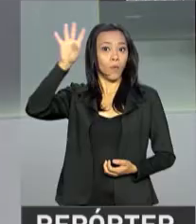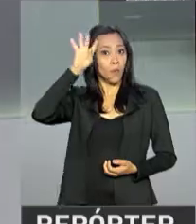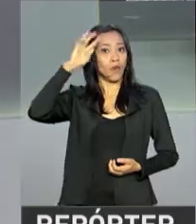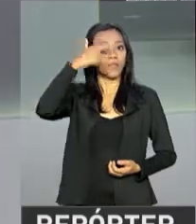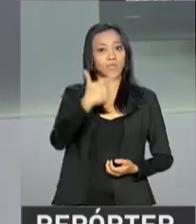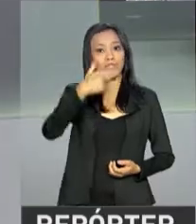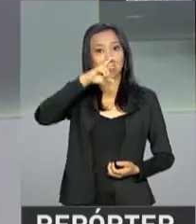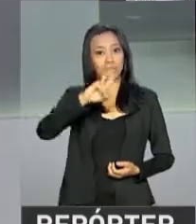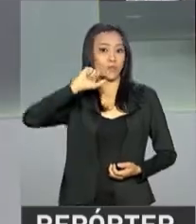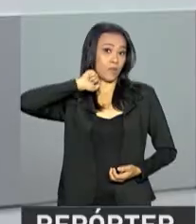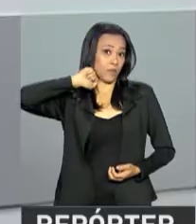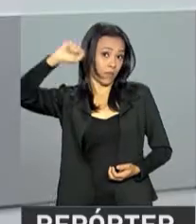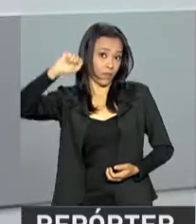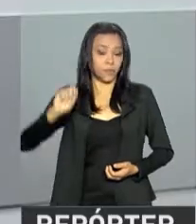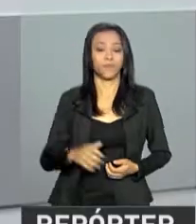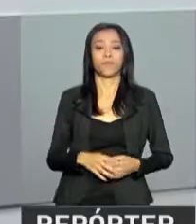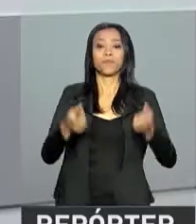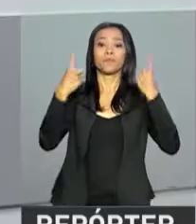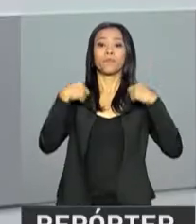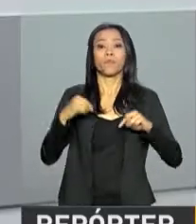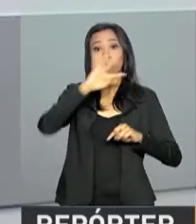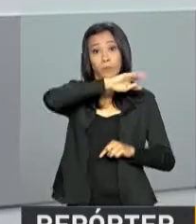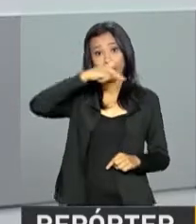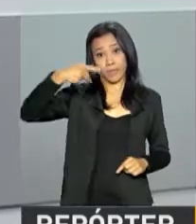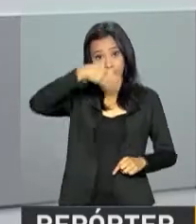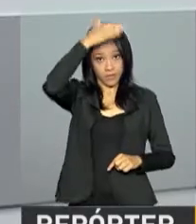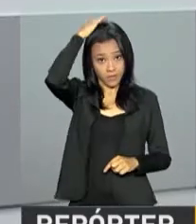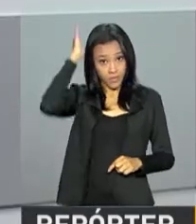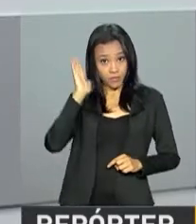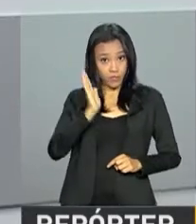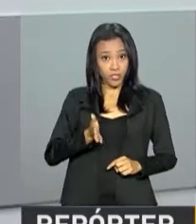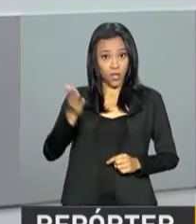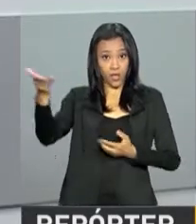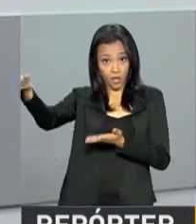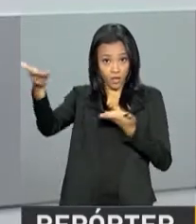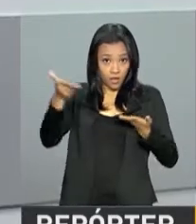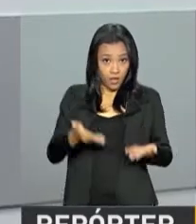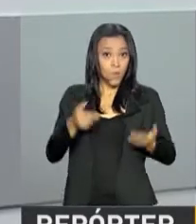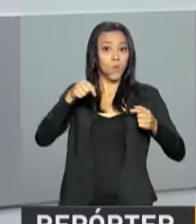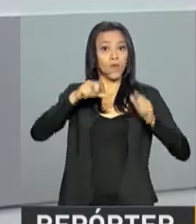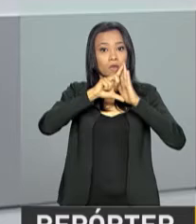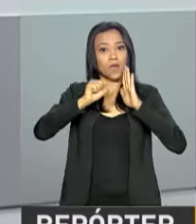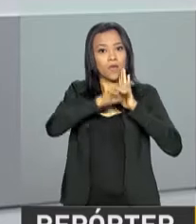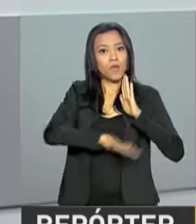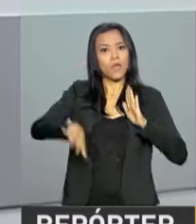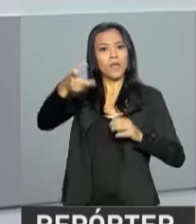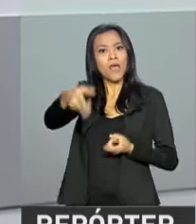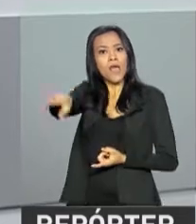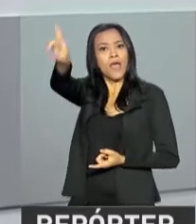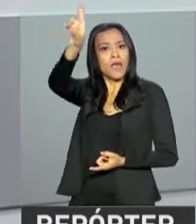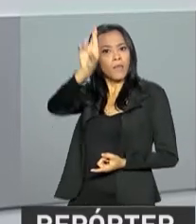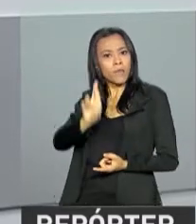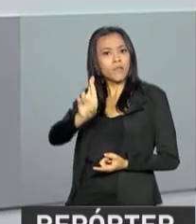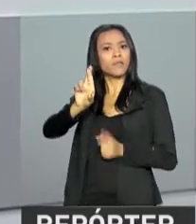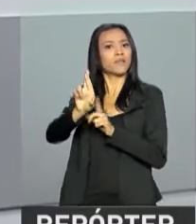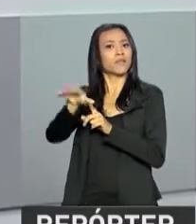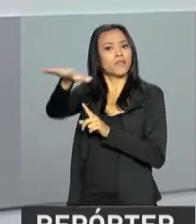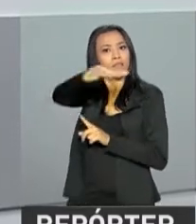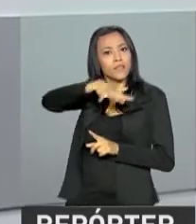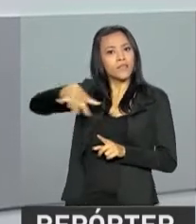25 de abril o presidente michel temer recebeu no palácio do planalto representantes da federação nacional dos técnicos